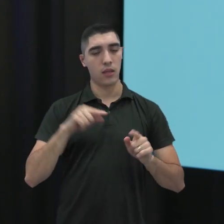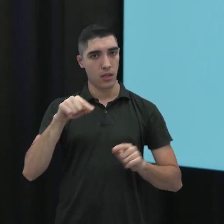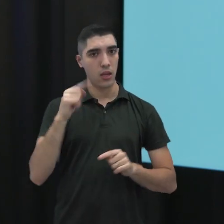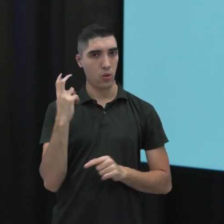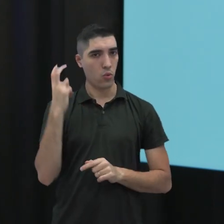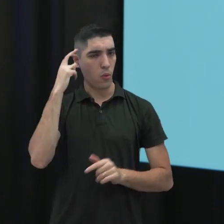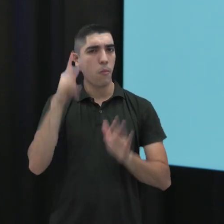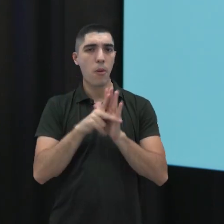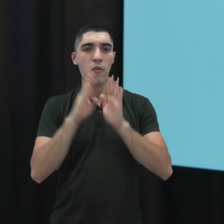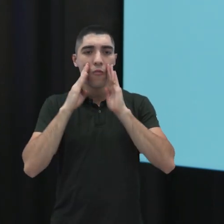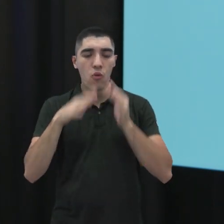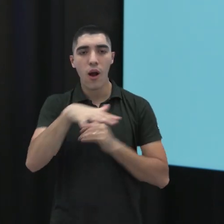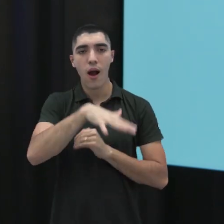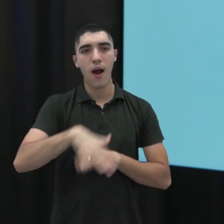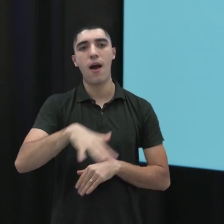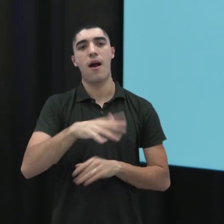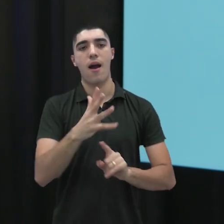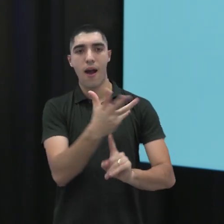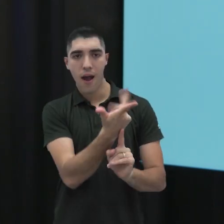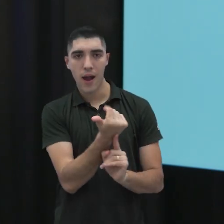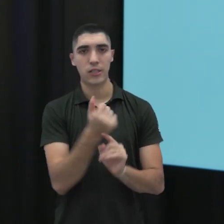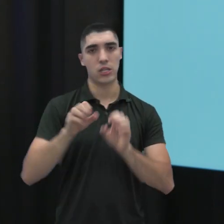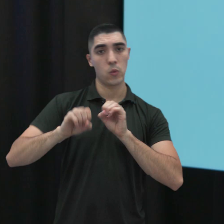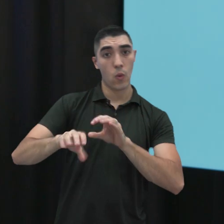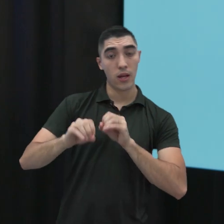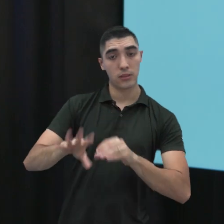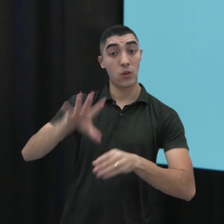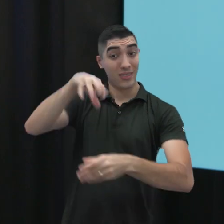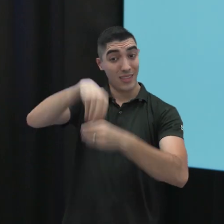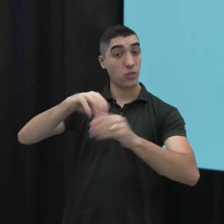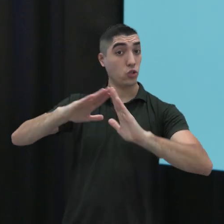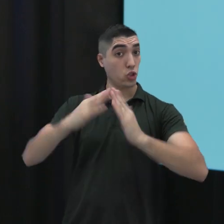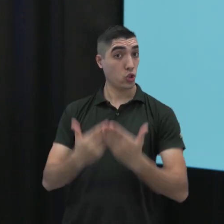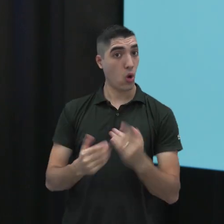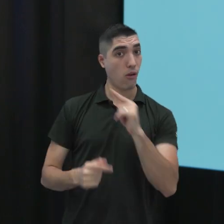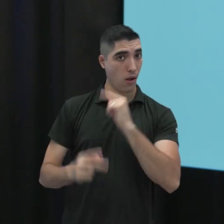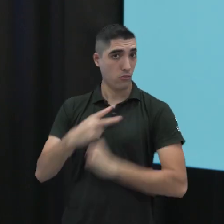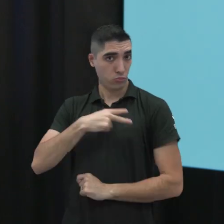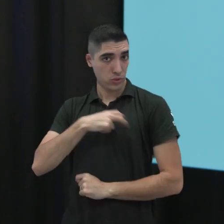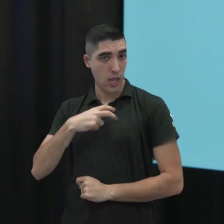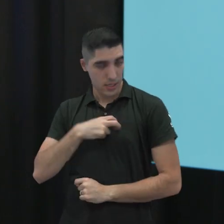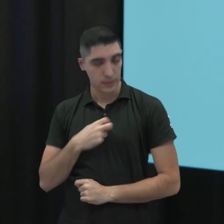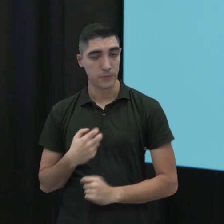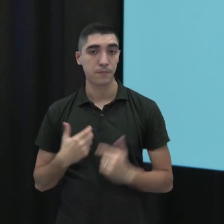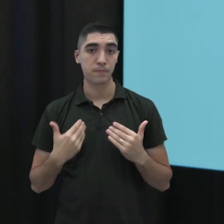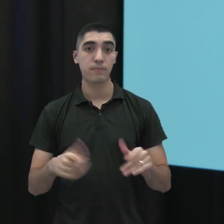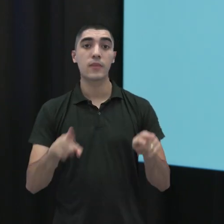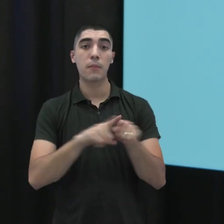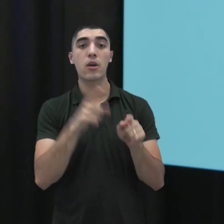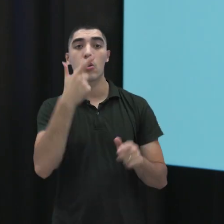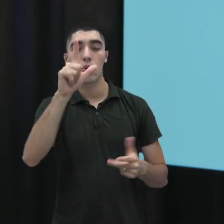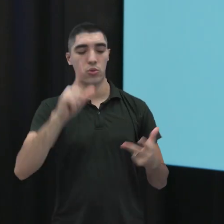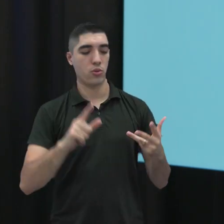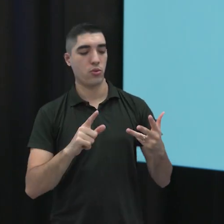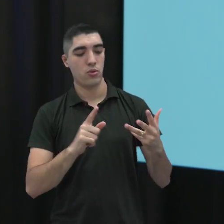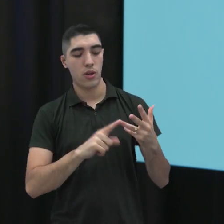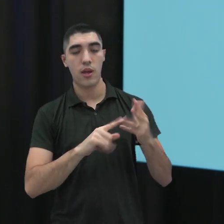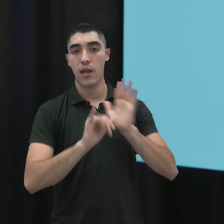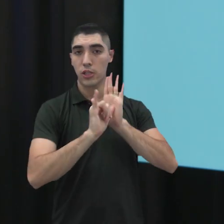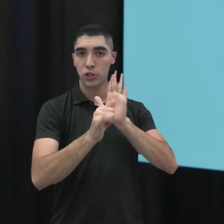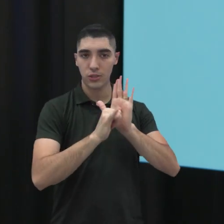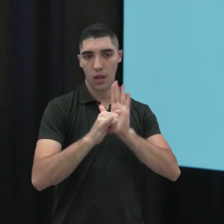Arte e Educação para atividades nas escolas do SESI ligadas à arte e educação, e também o edital de ocupação de